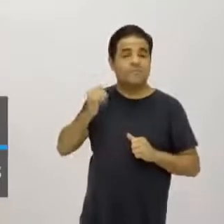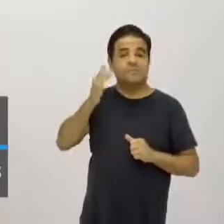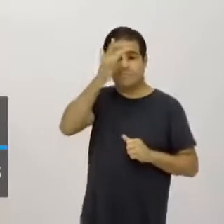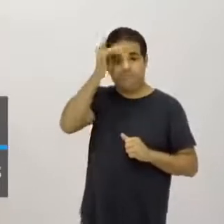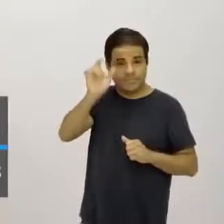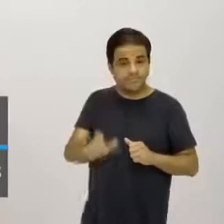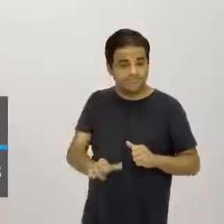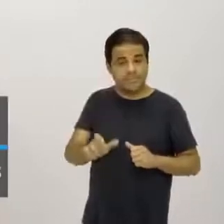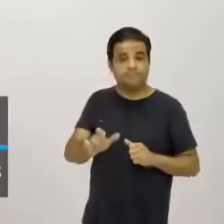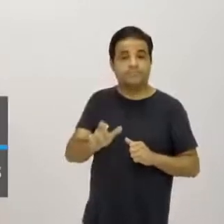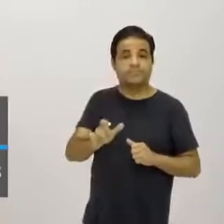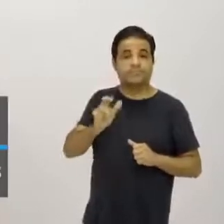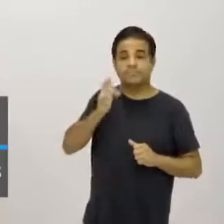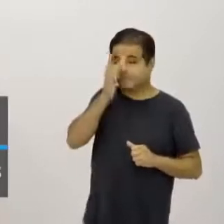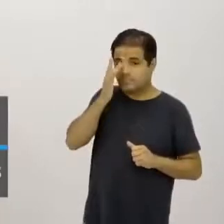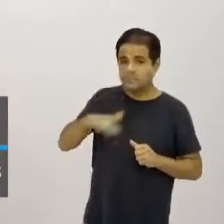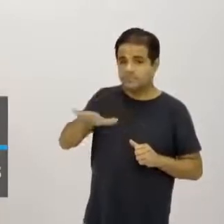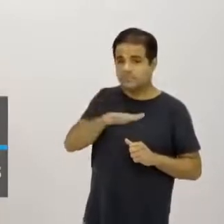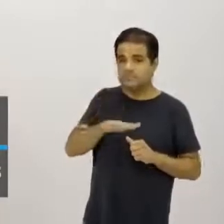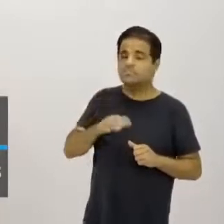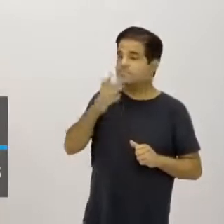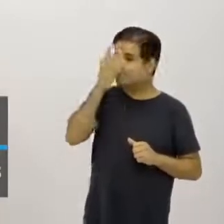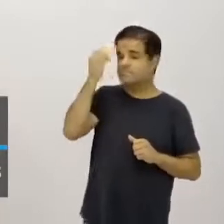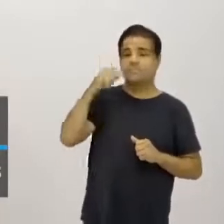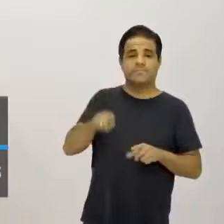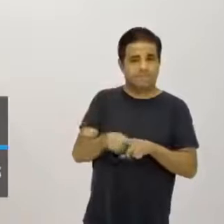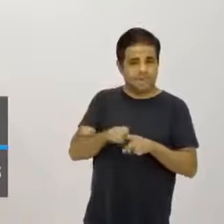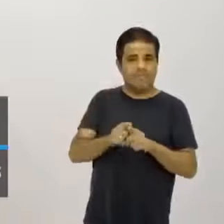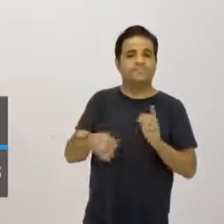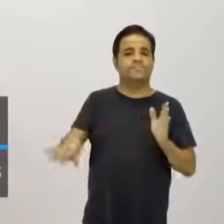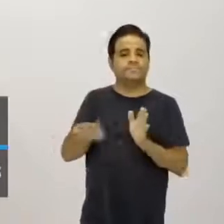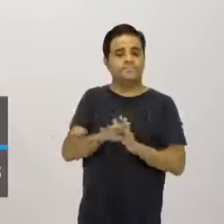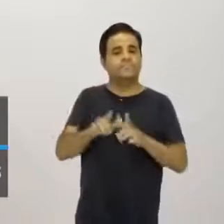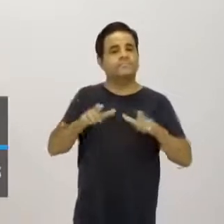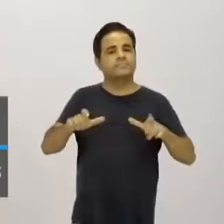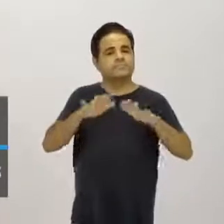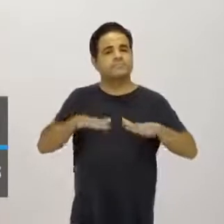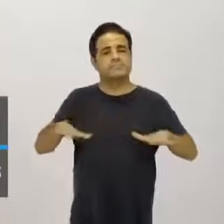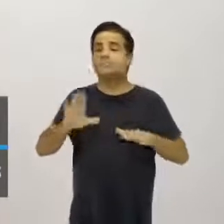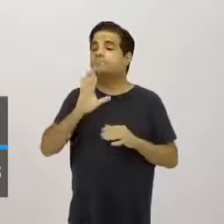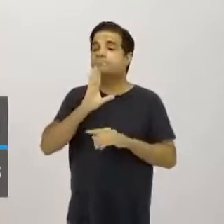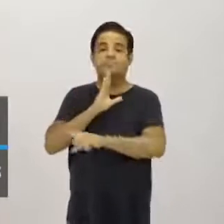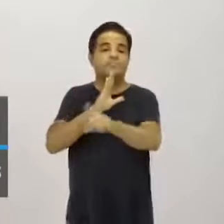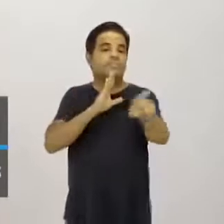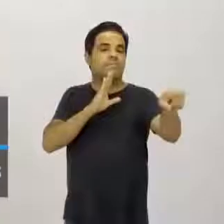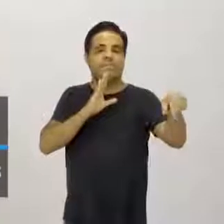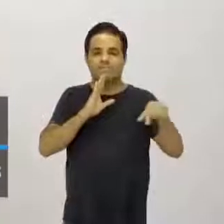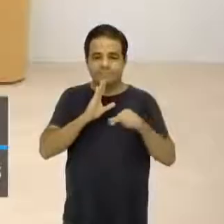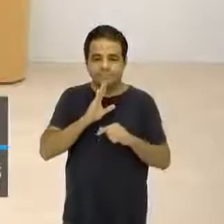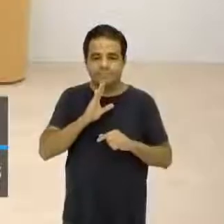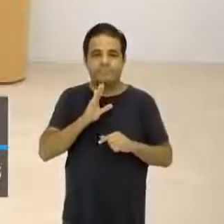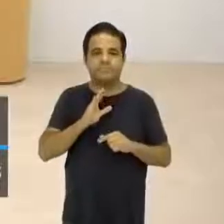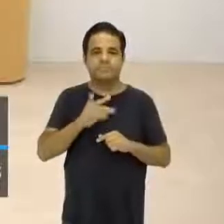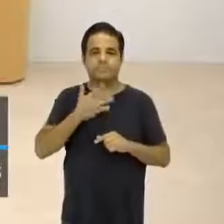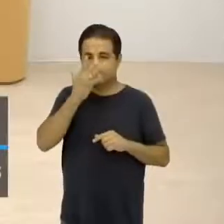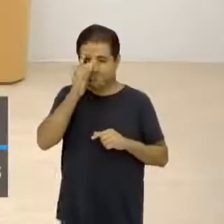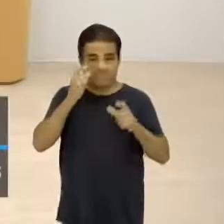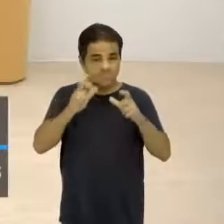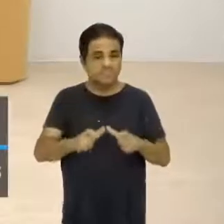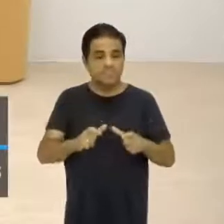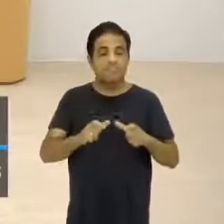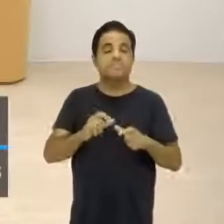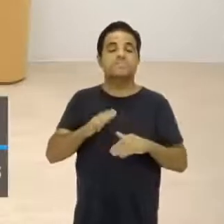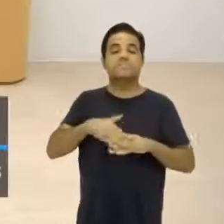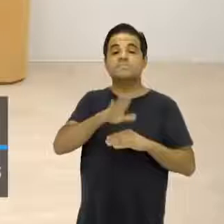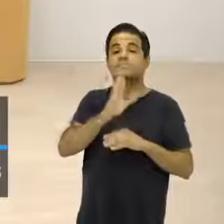negro. As pessoas muitas vezes esquecem disso. Porque quando eles chegavam na Terra, quem conhecia o habitat local,